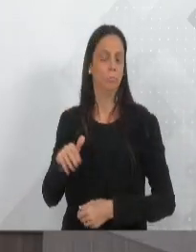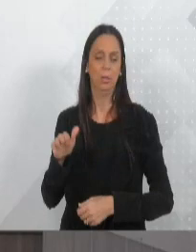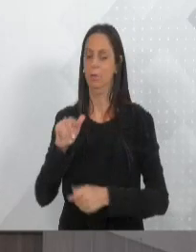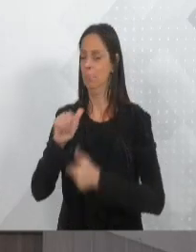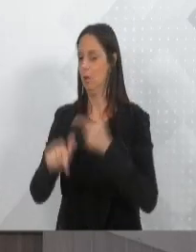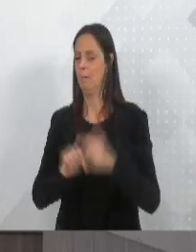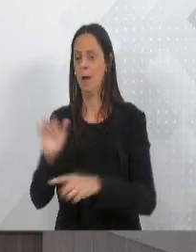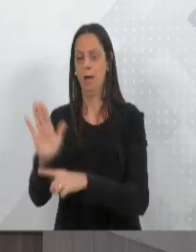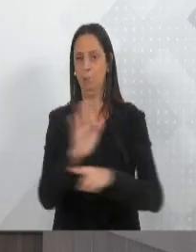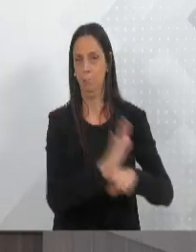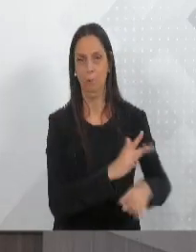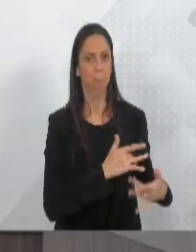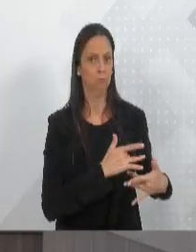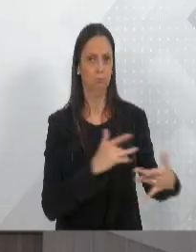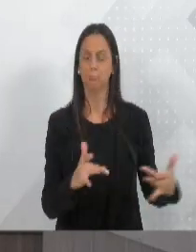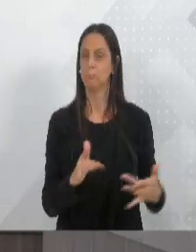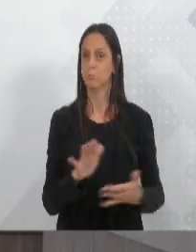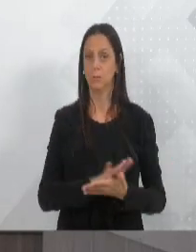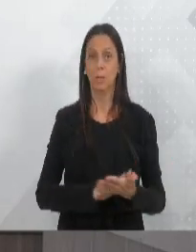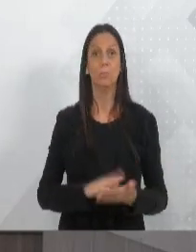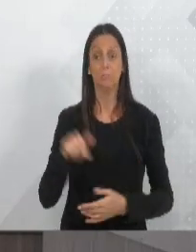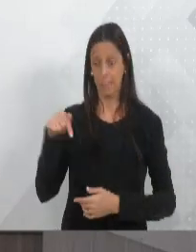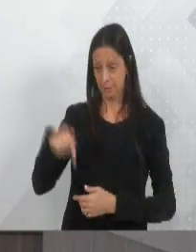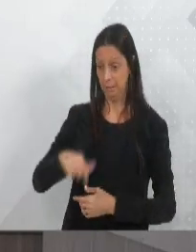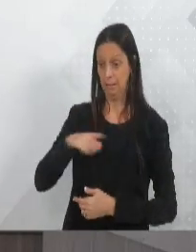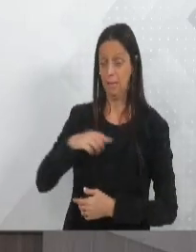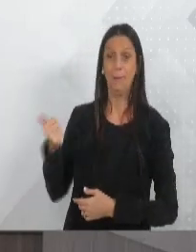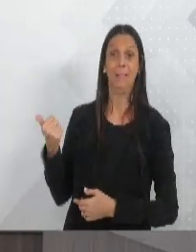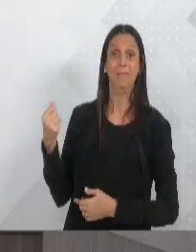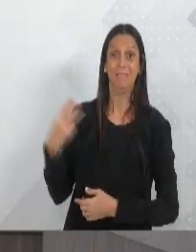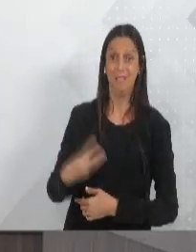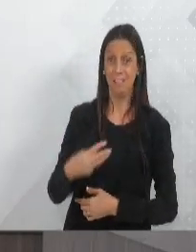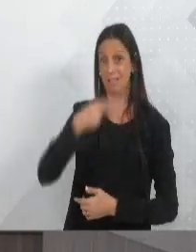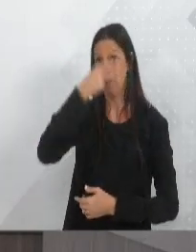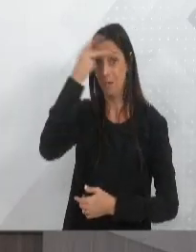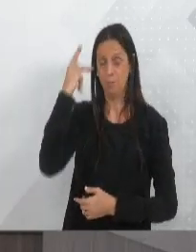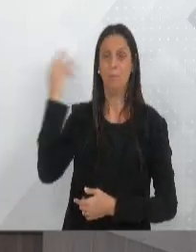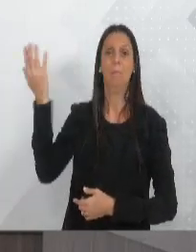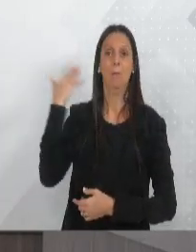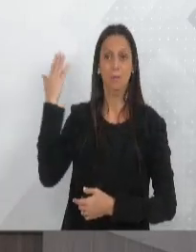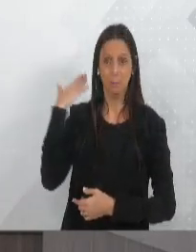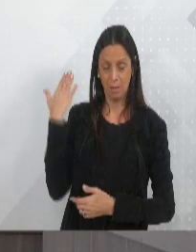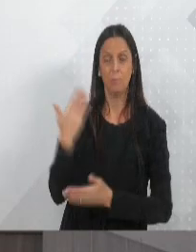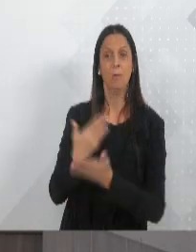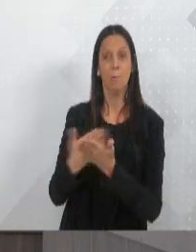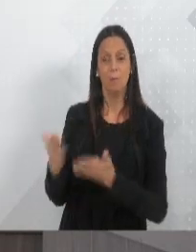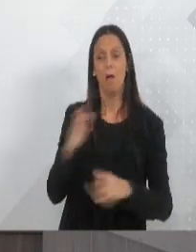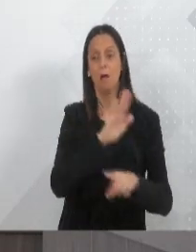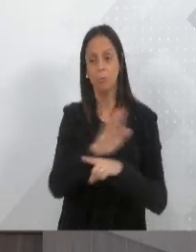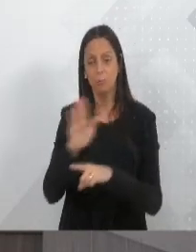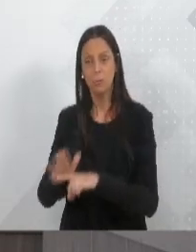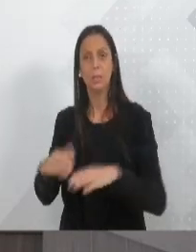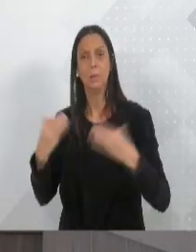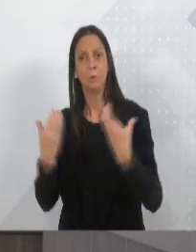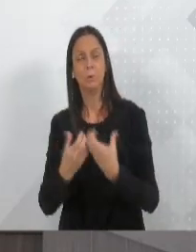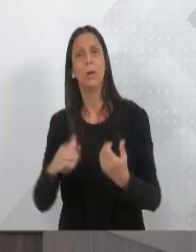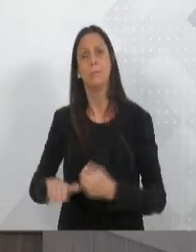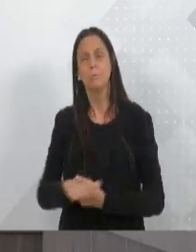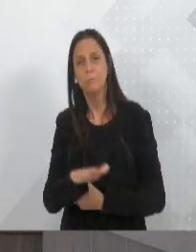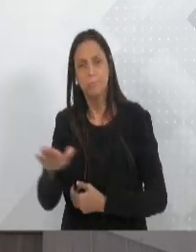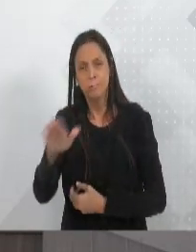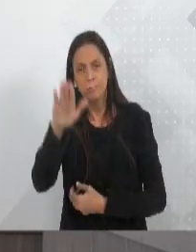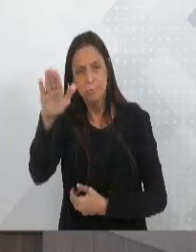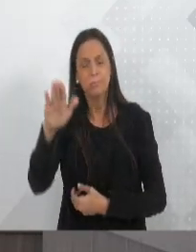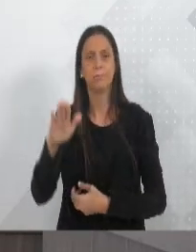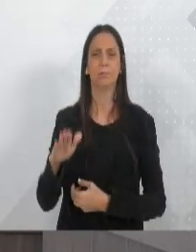casa tem 12 ou 13 vadores que começaram começaram fechando Rua começaram lutando pelo povo começaram subindo o morro começaram